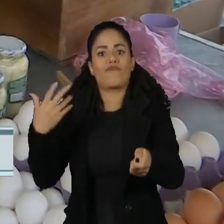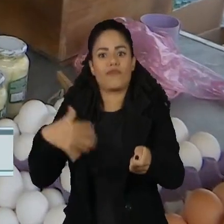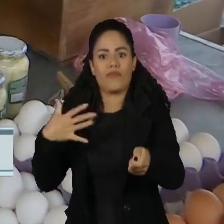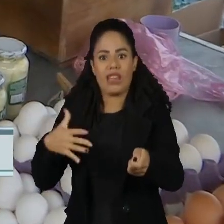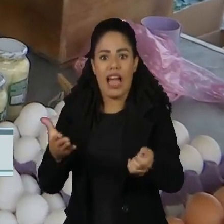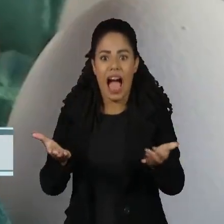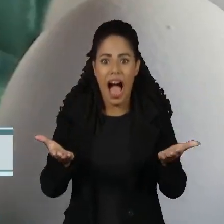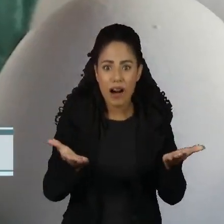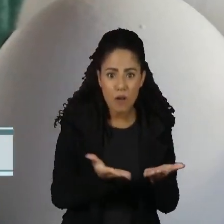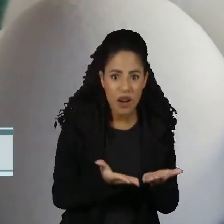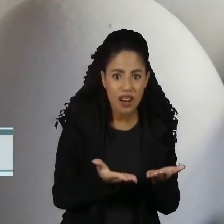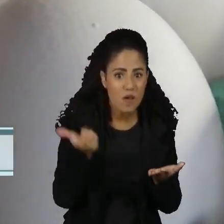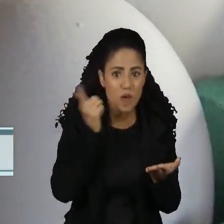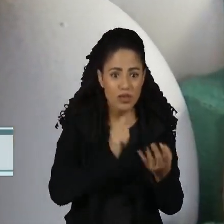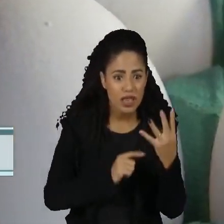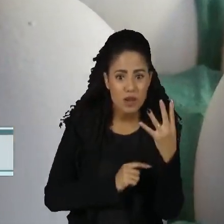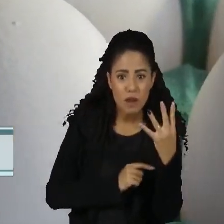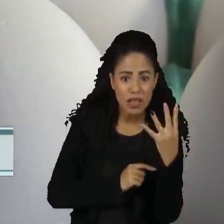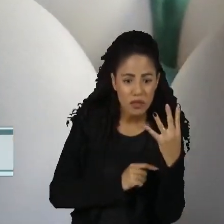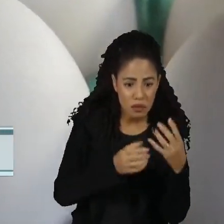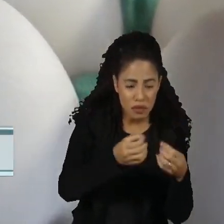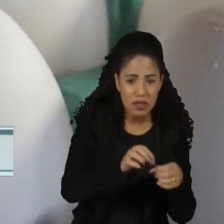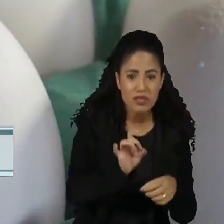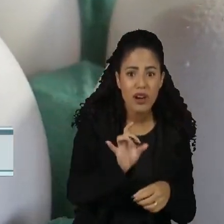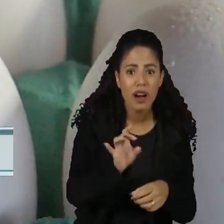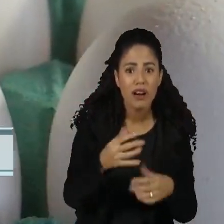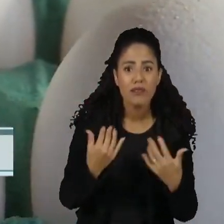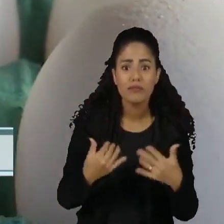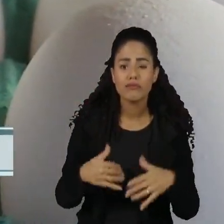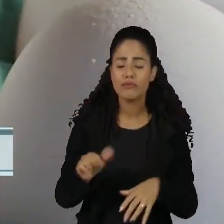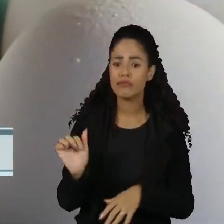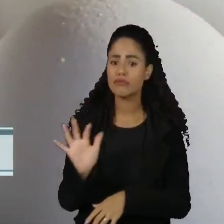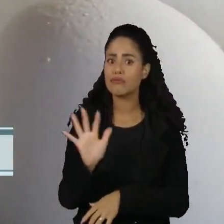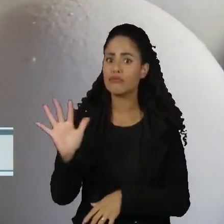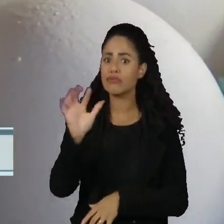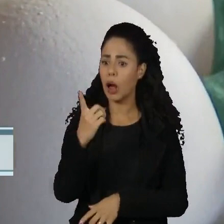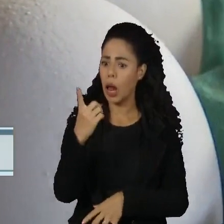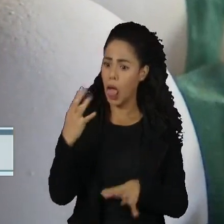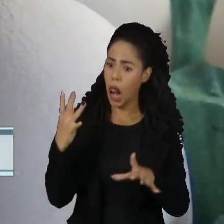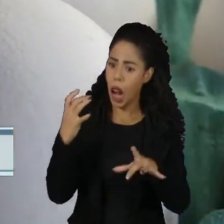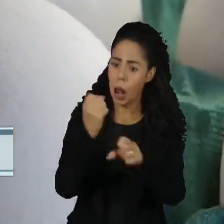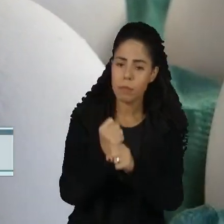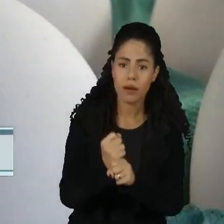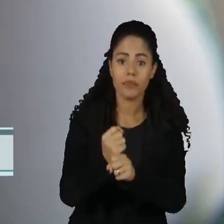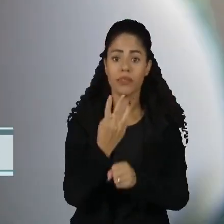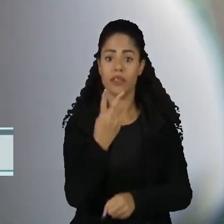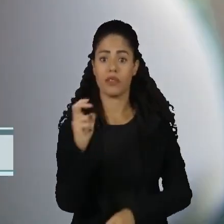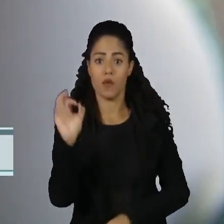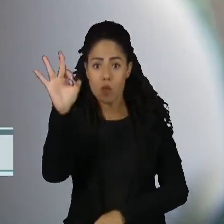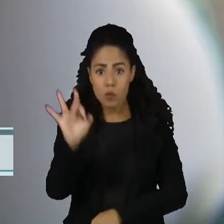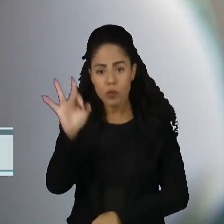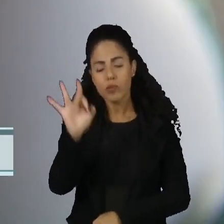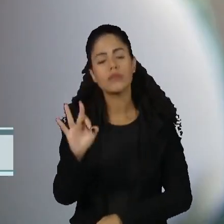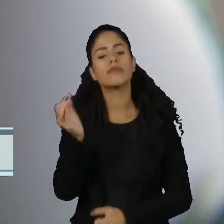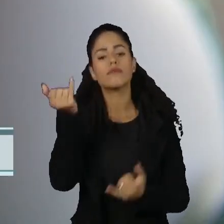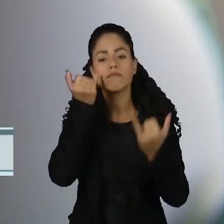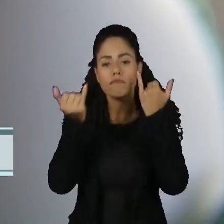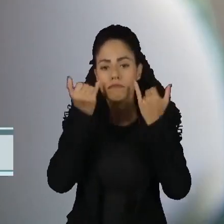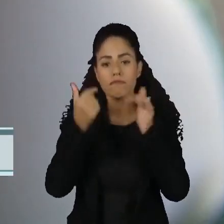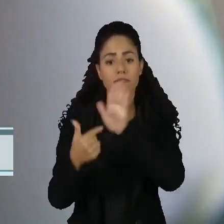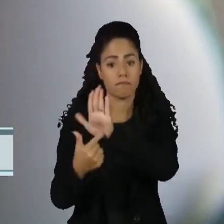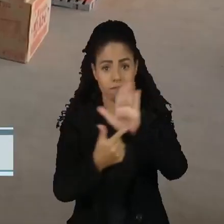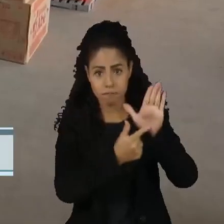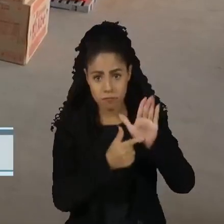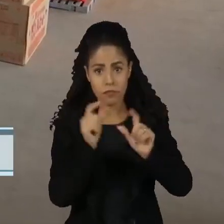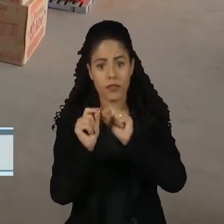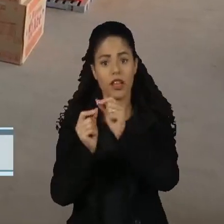compra nem 4. Só nos últimos 12 meses, a alta no preço do ovo foi de 35%, segundo a Companhia de